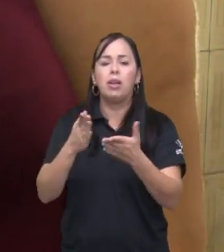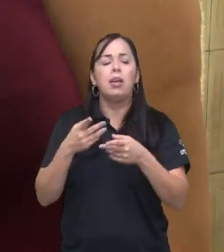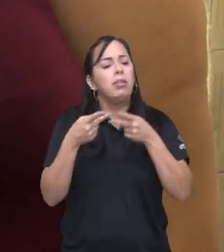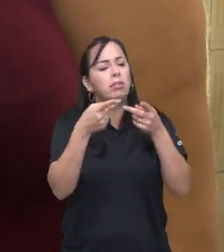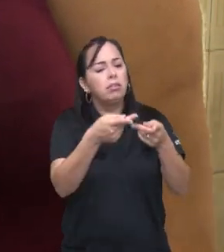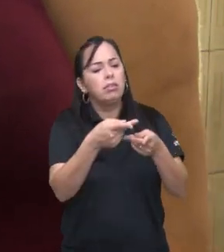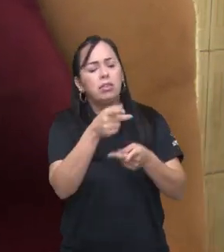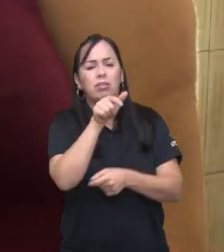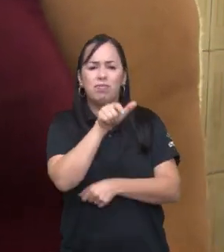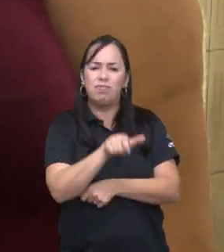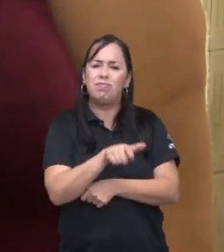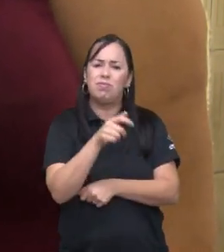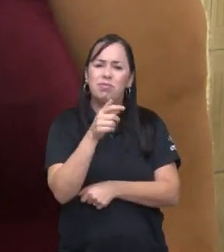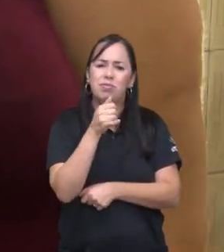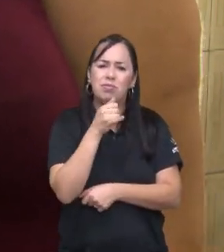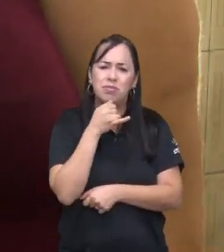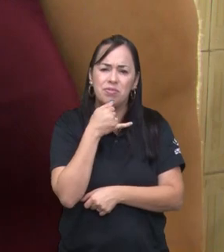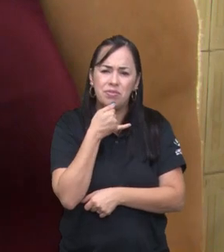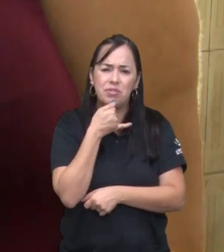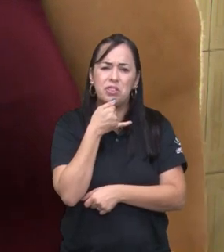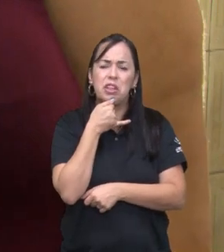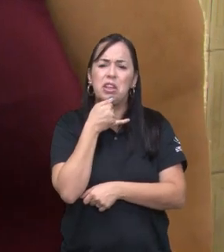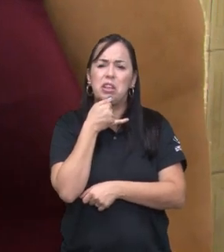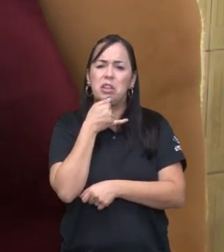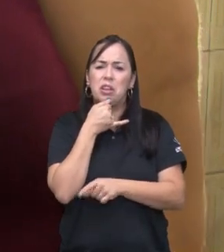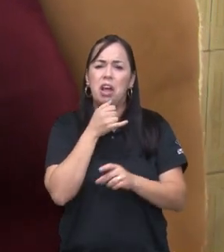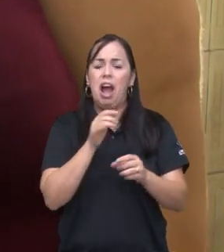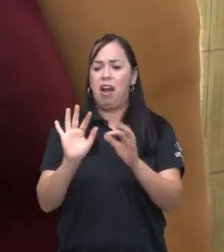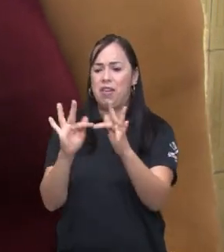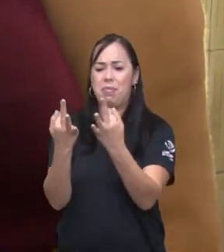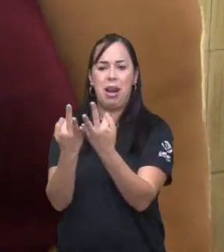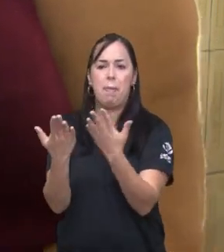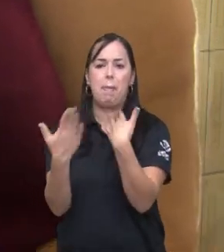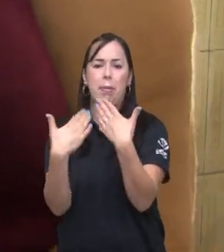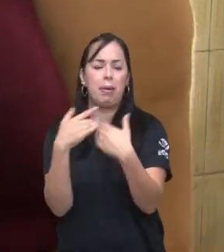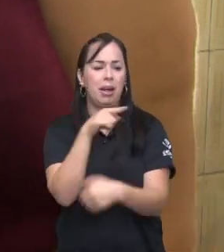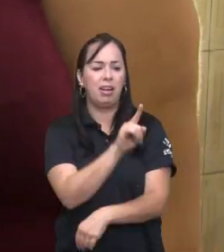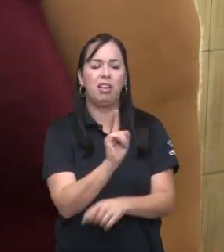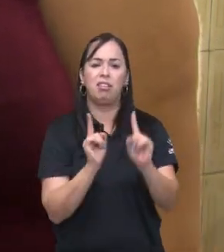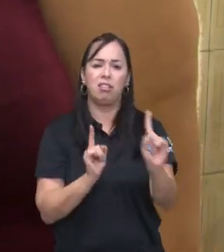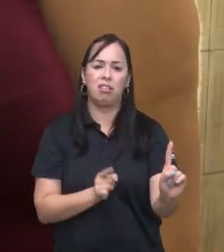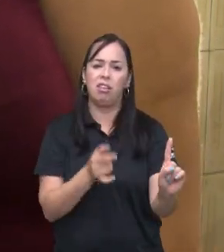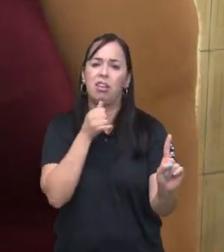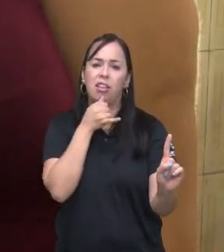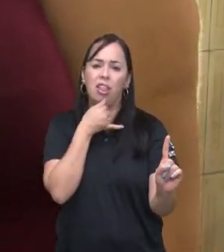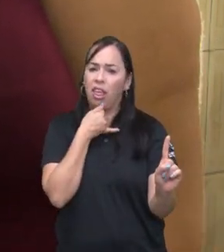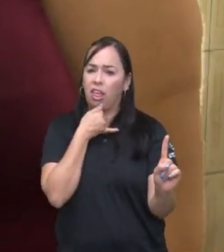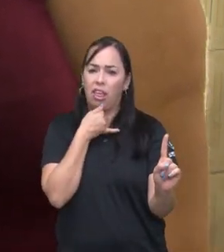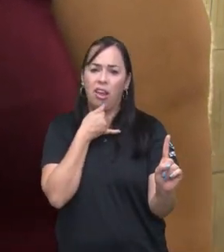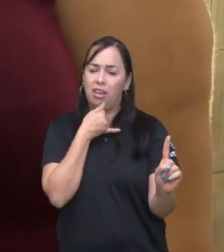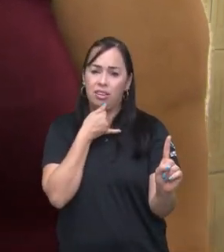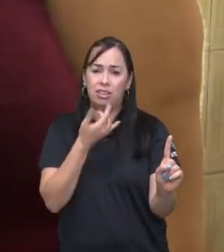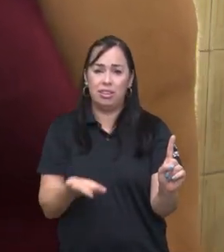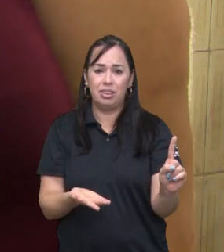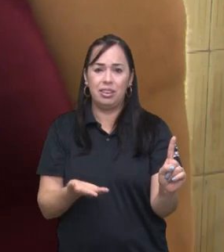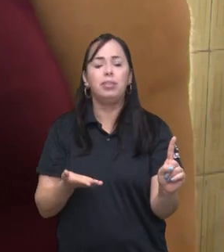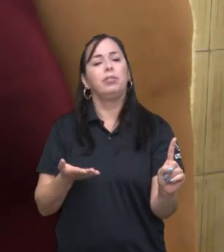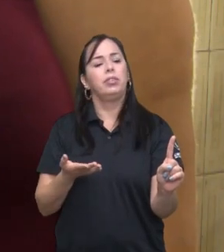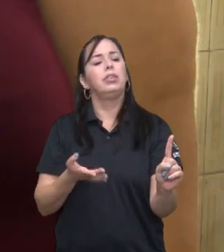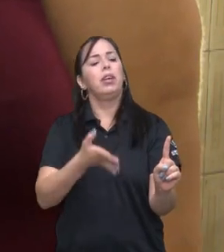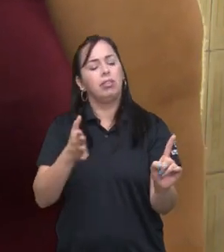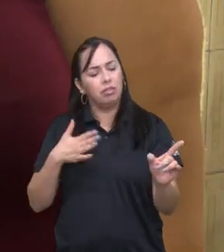e via as pessoas assim muito tristes, que ficavam lá no cantinho, a família não ouvia eles falar, não queria escutar, então